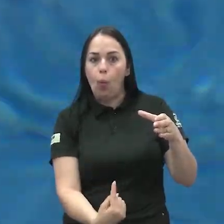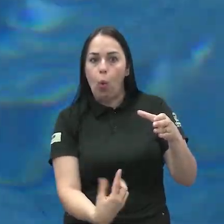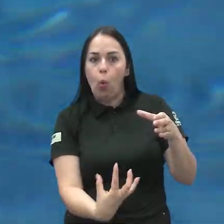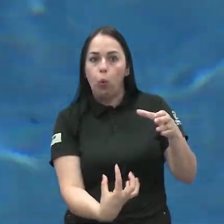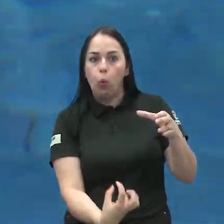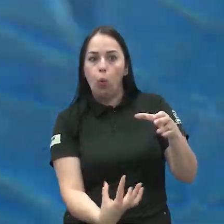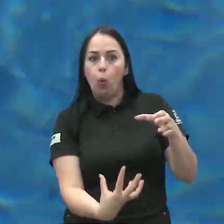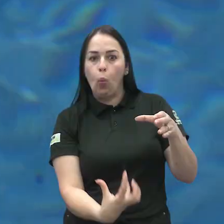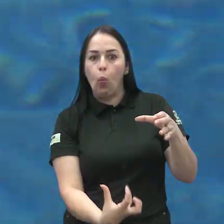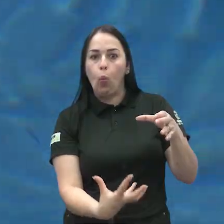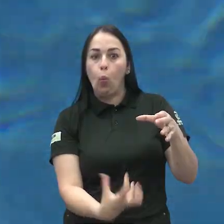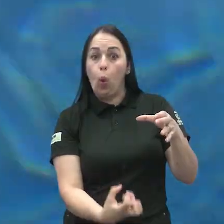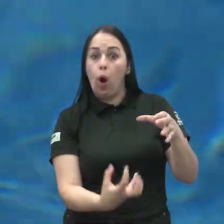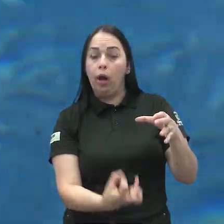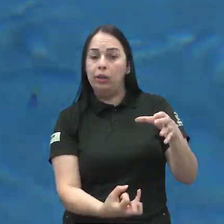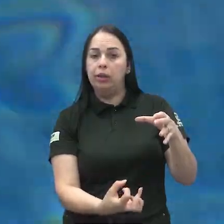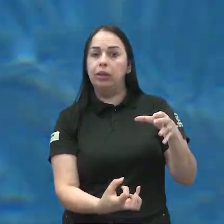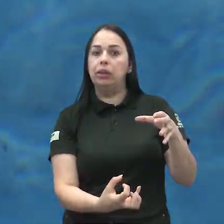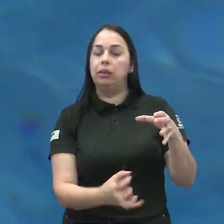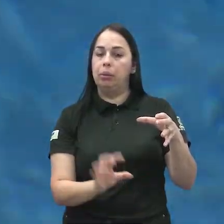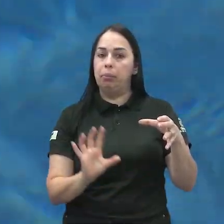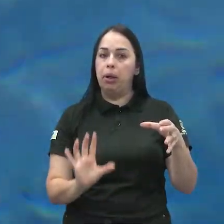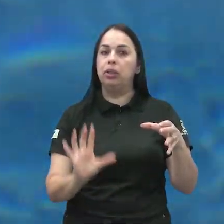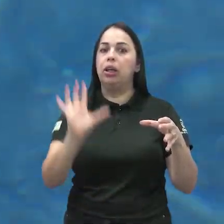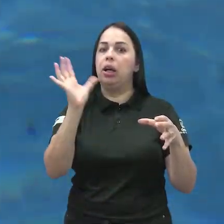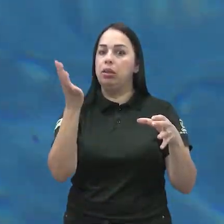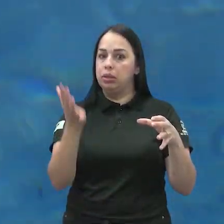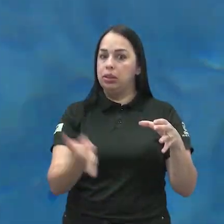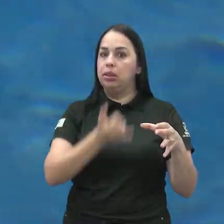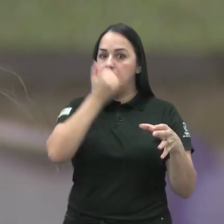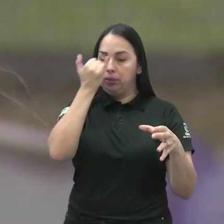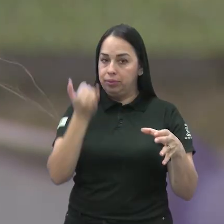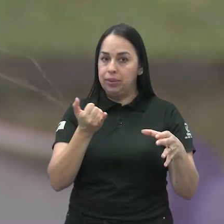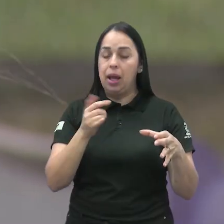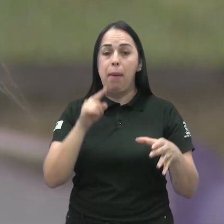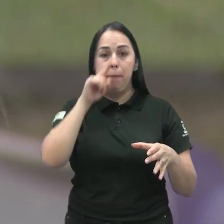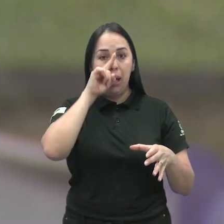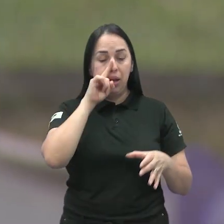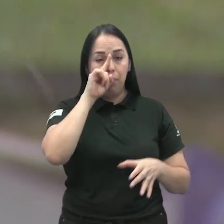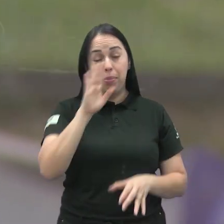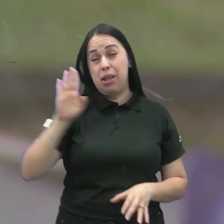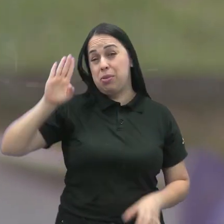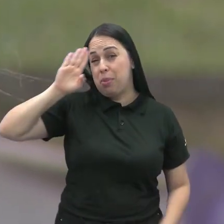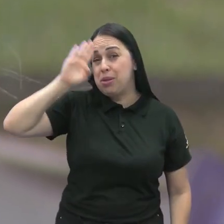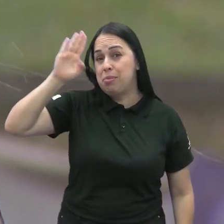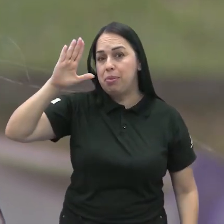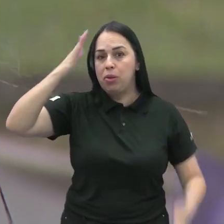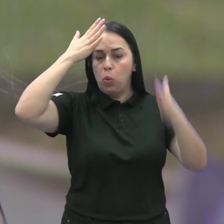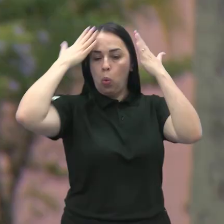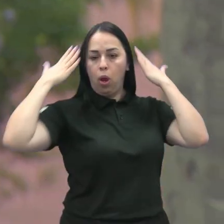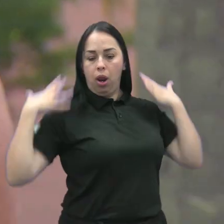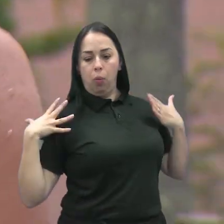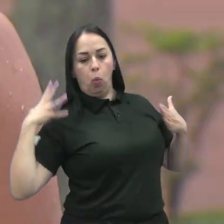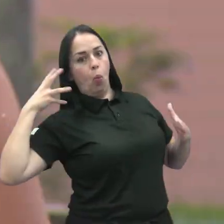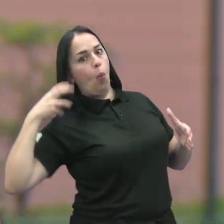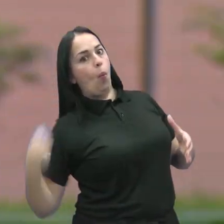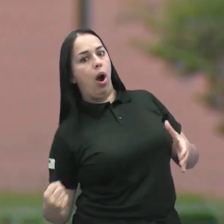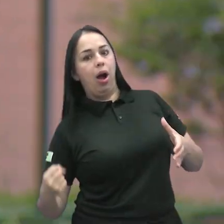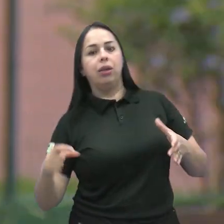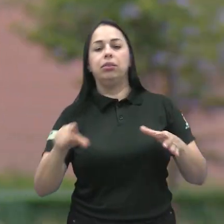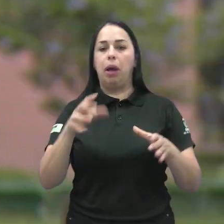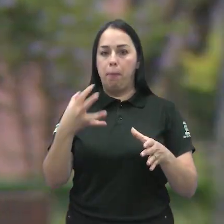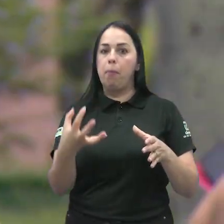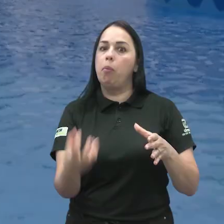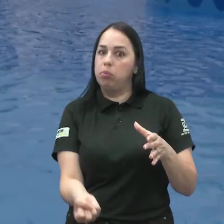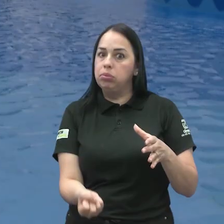ralos usados na circulação da água estão entre as causas de acidentes. O risco está principalmente no cabelo, que pode ficar